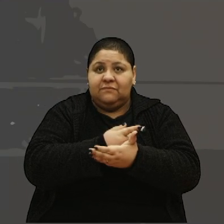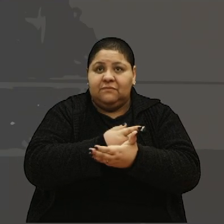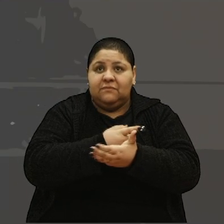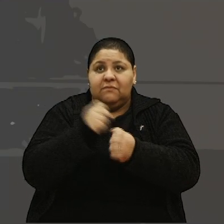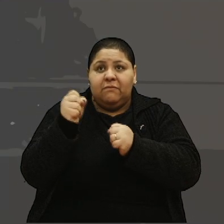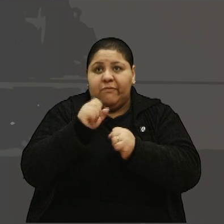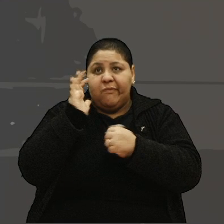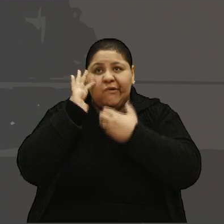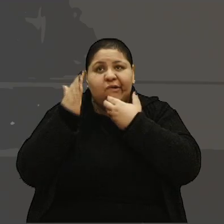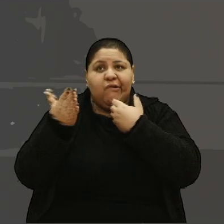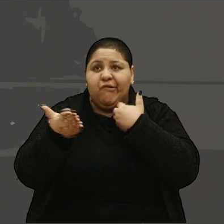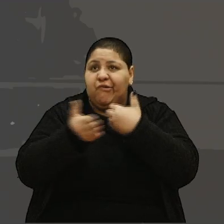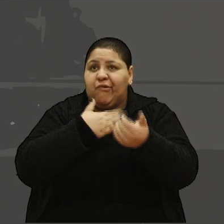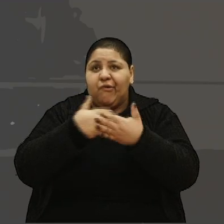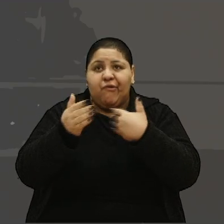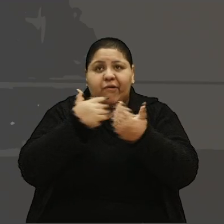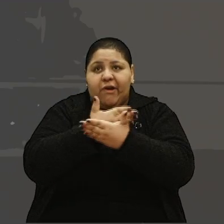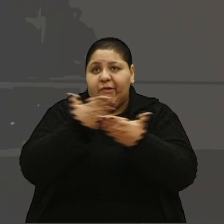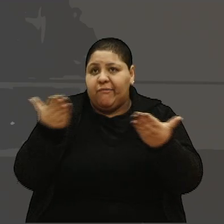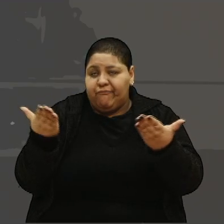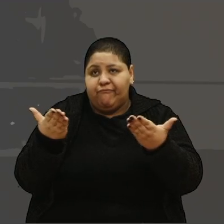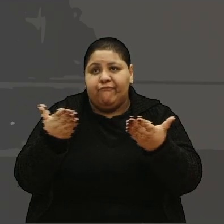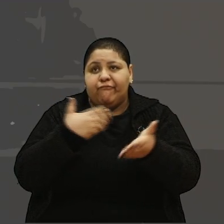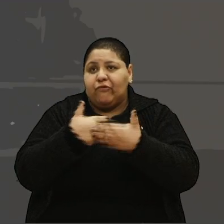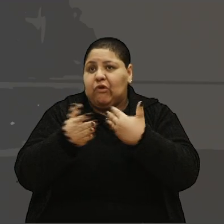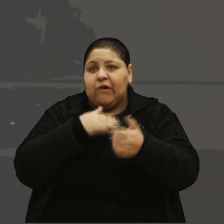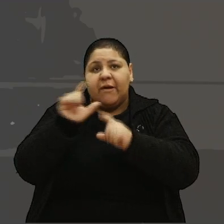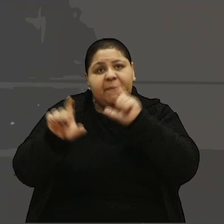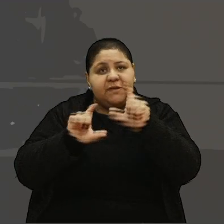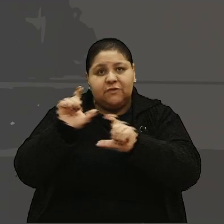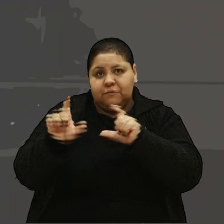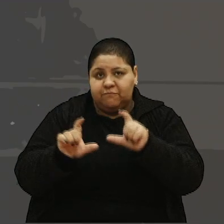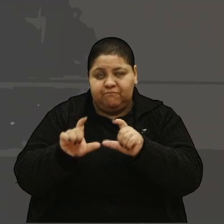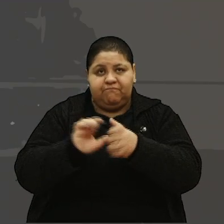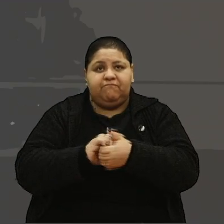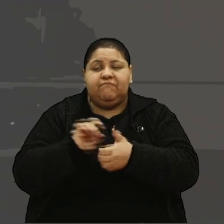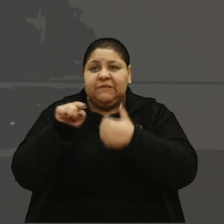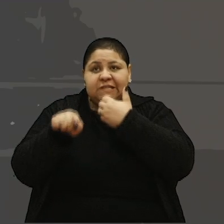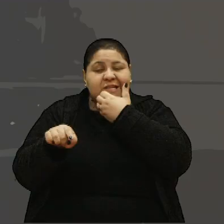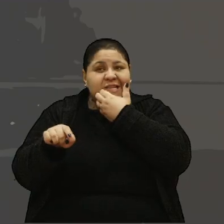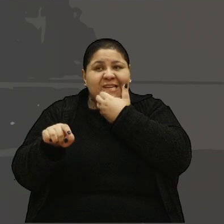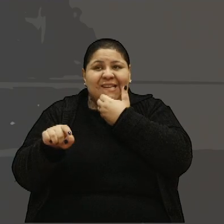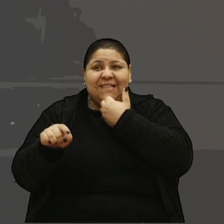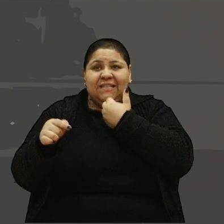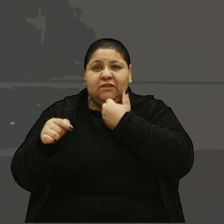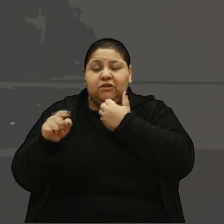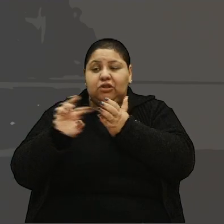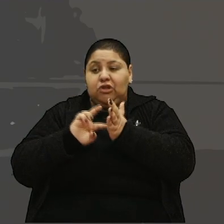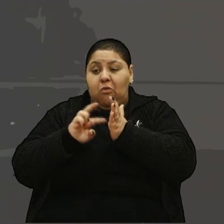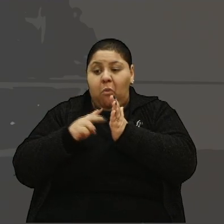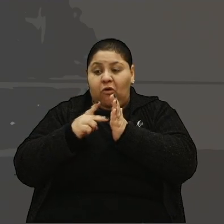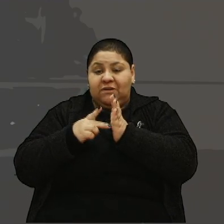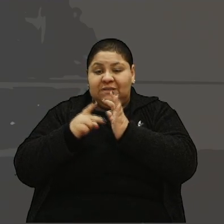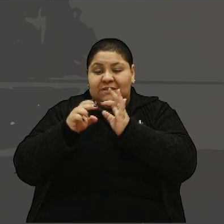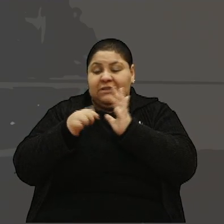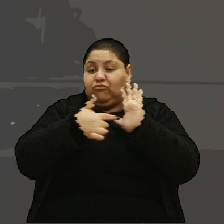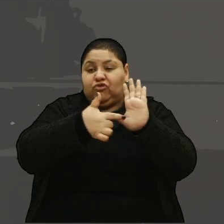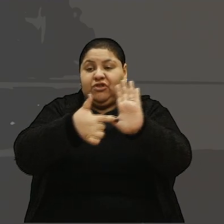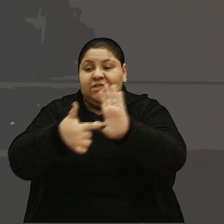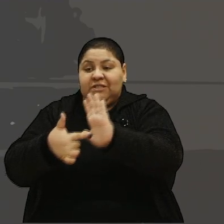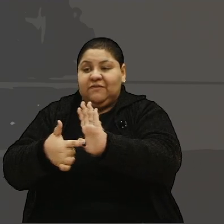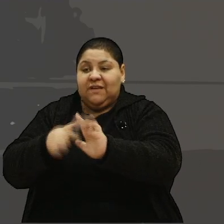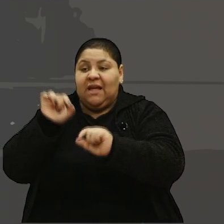pode acontecer com qualquer um, com qualquer ser. Isso não diz quem tu é.